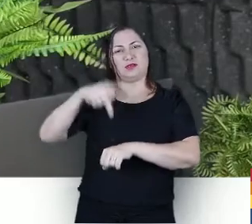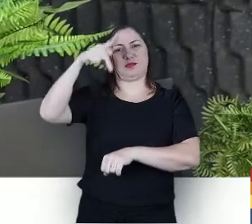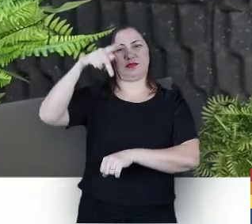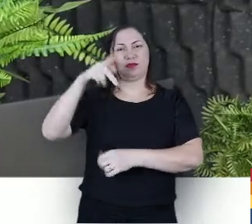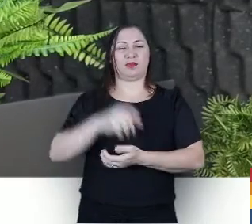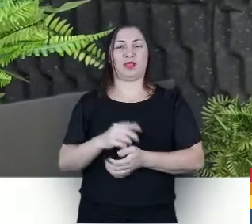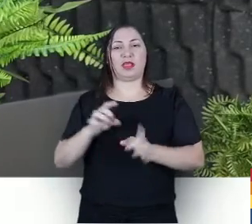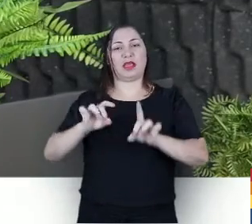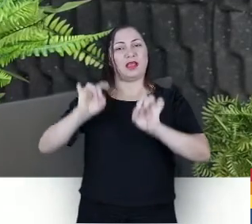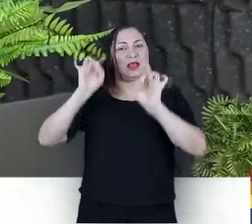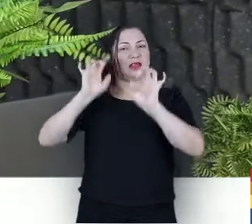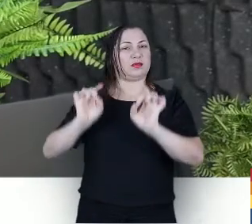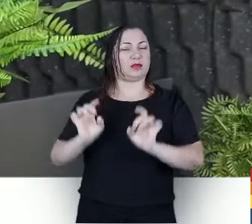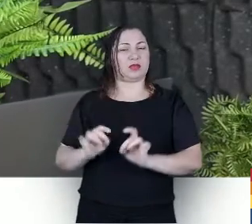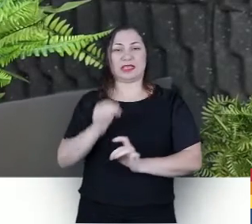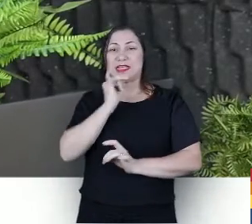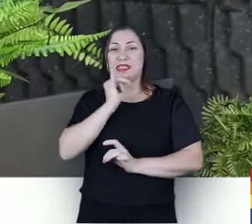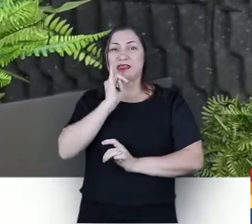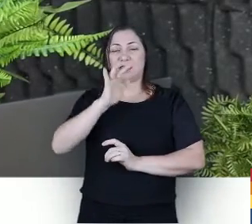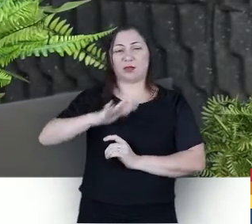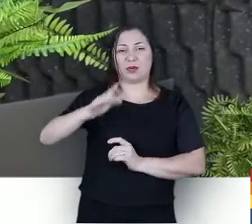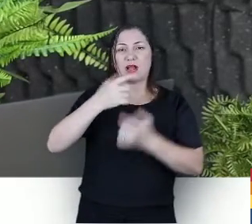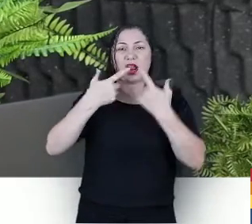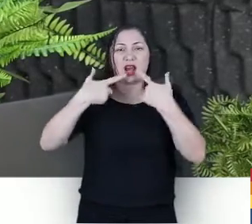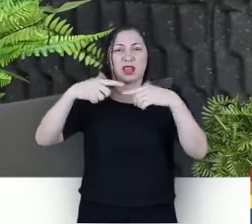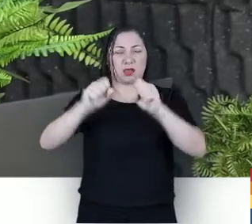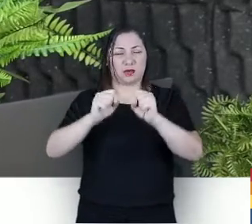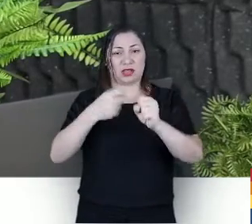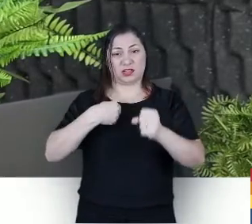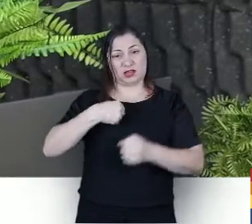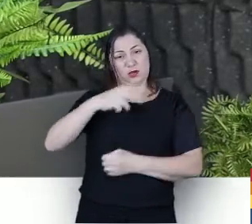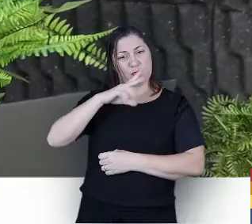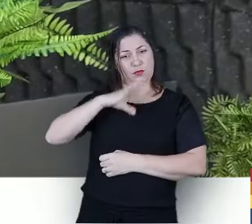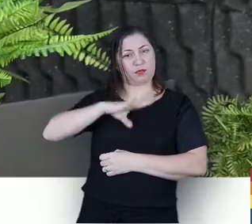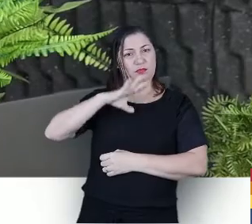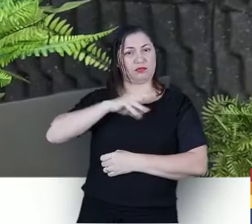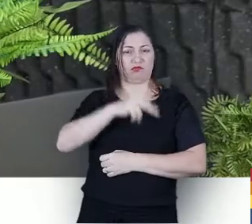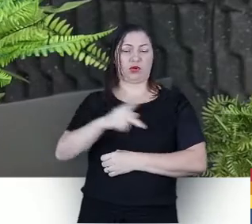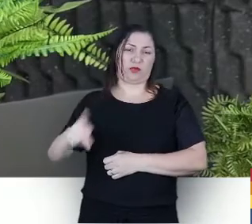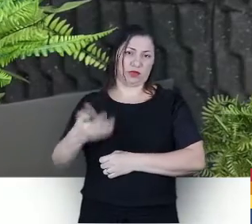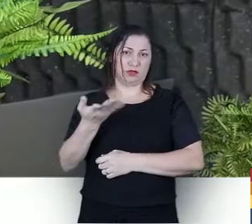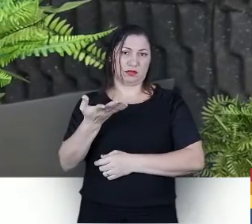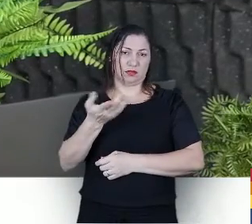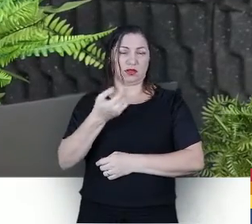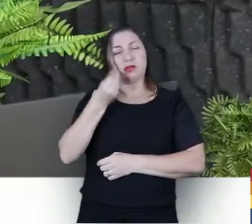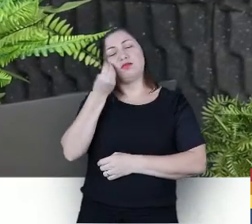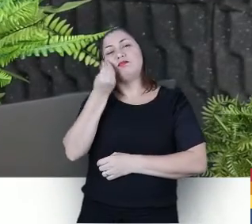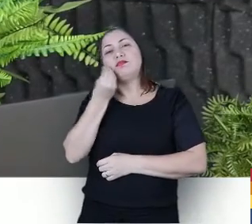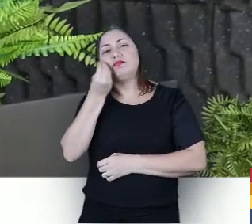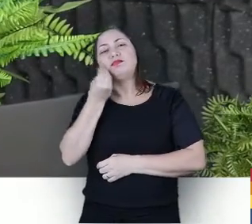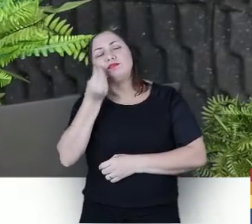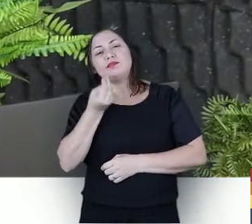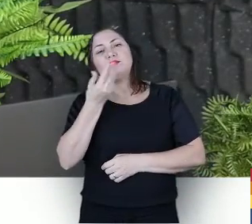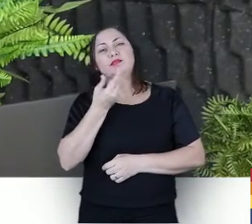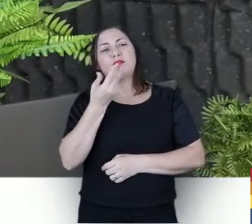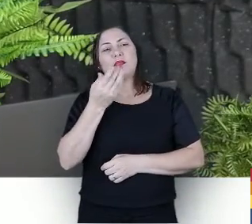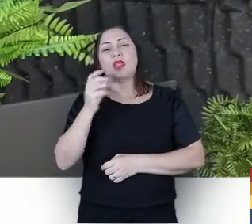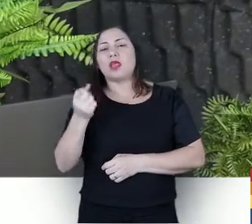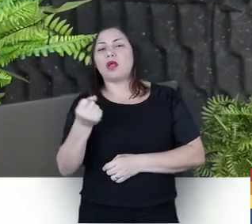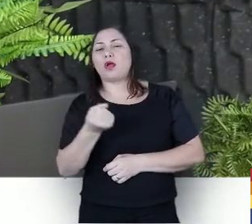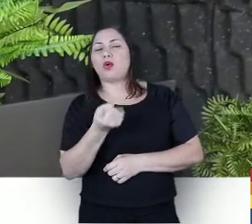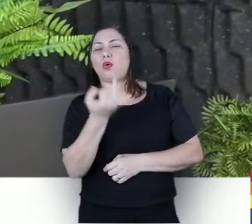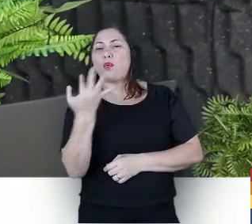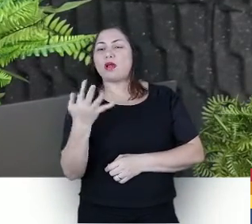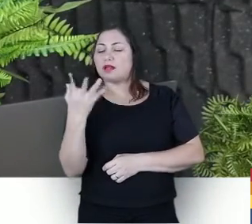forma transdisciplinar. Então, o que é que acontece? Nesse aspecto, a gente mostra a importância do professor